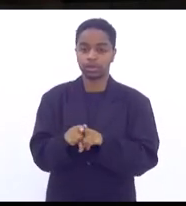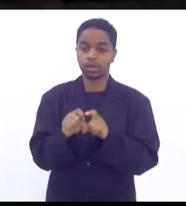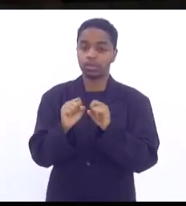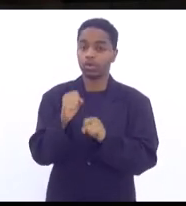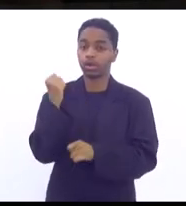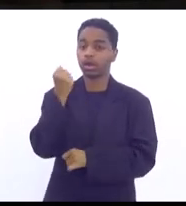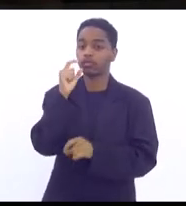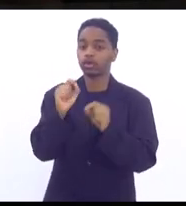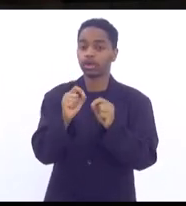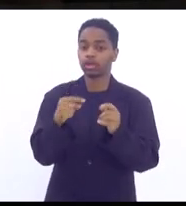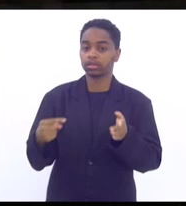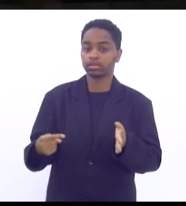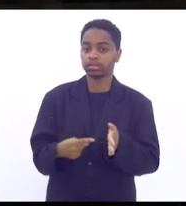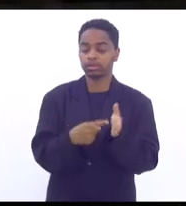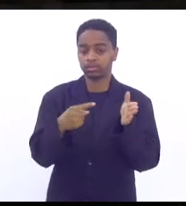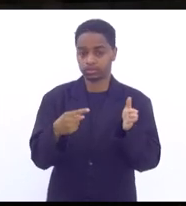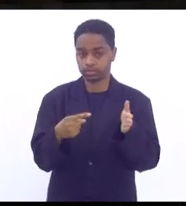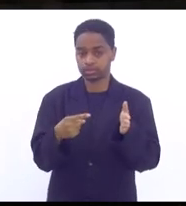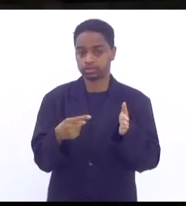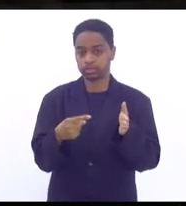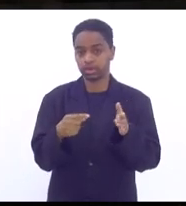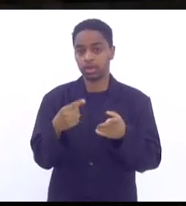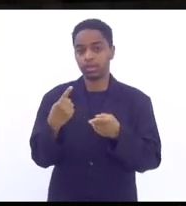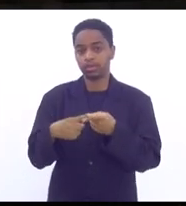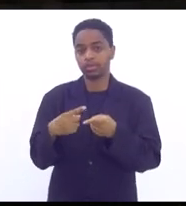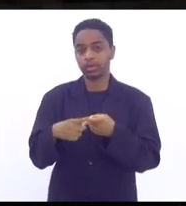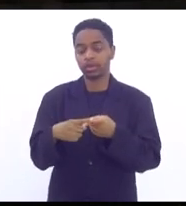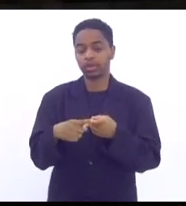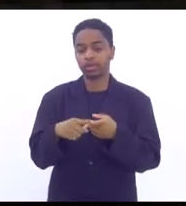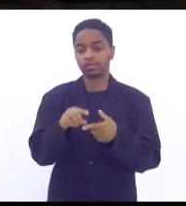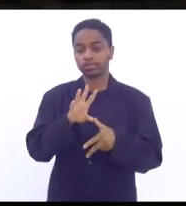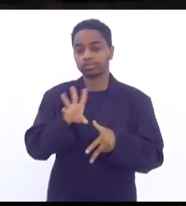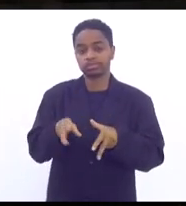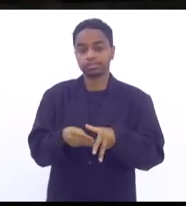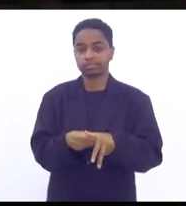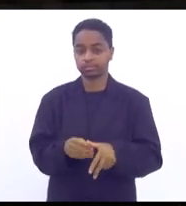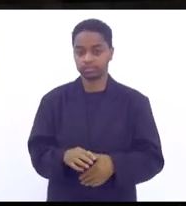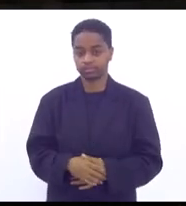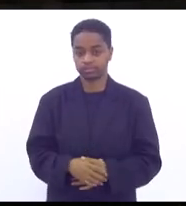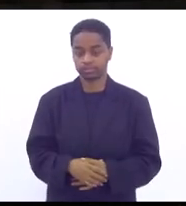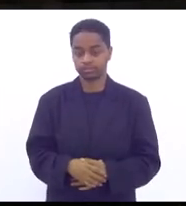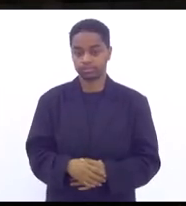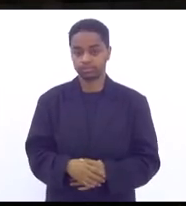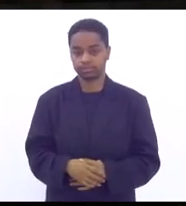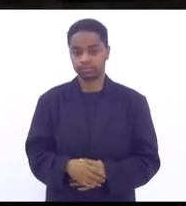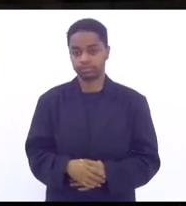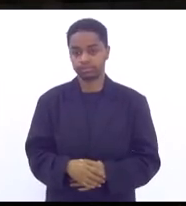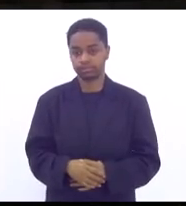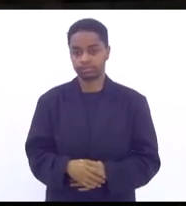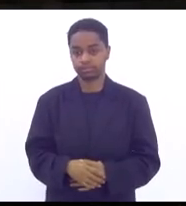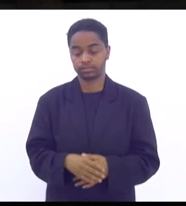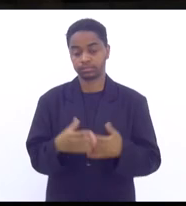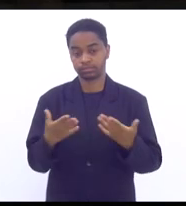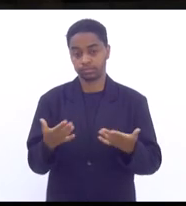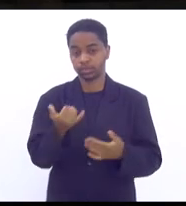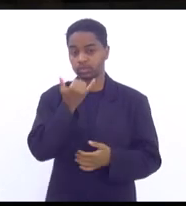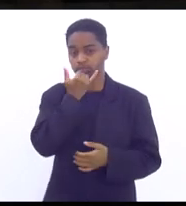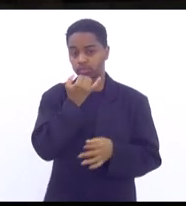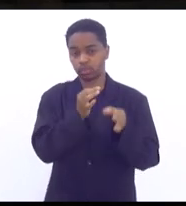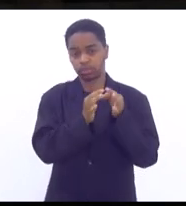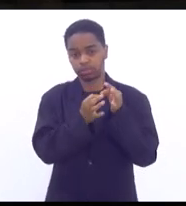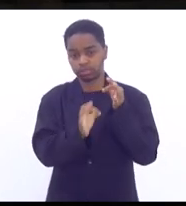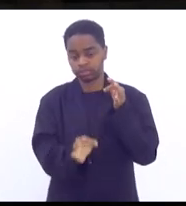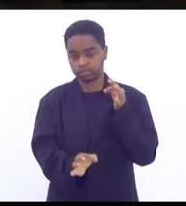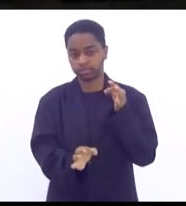ser denunciado por sonegação fiscal. Assim pois, senhor presidente, o senhor me perdoe que eu me estendi um